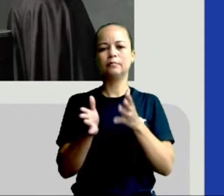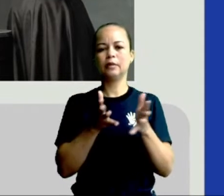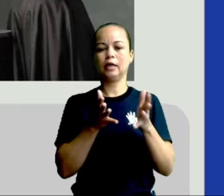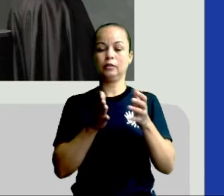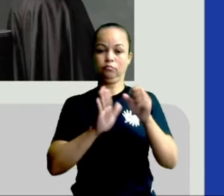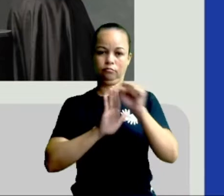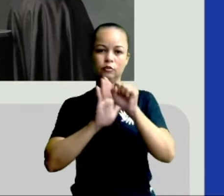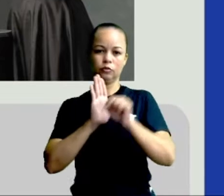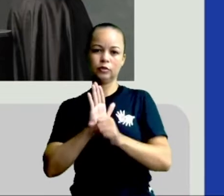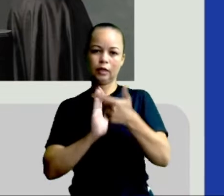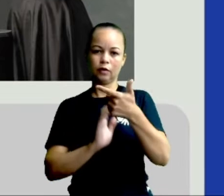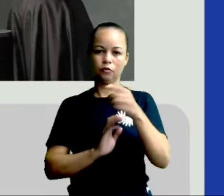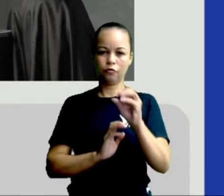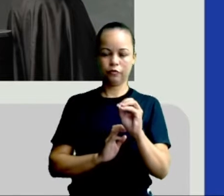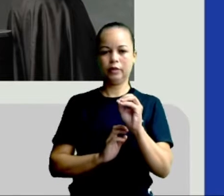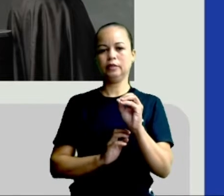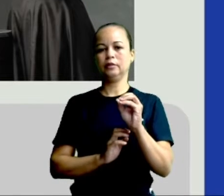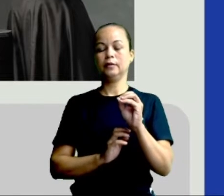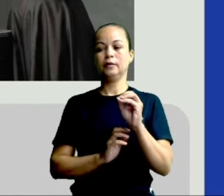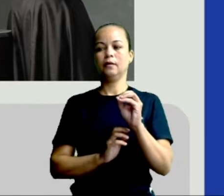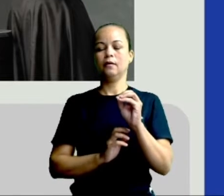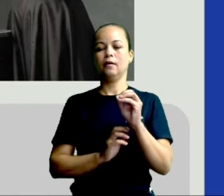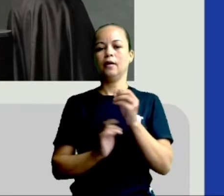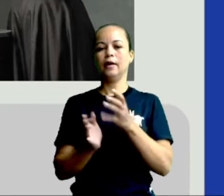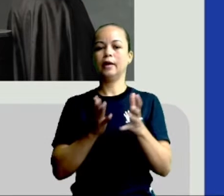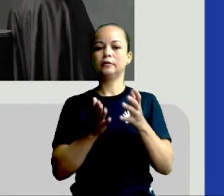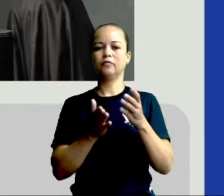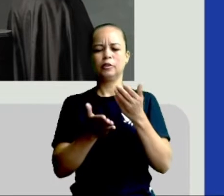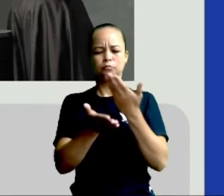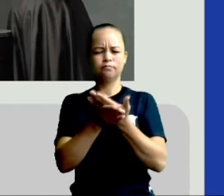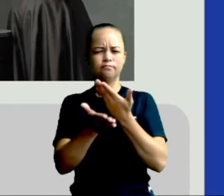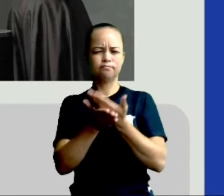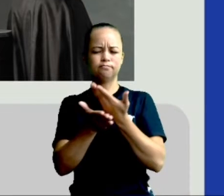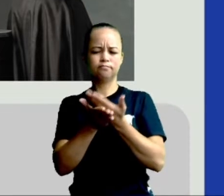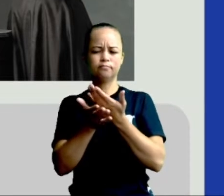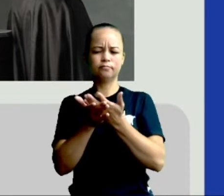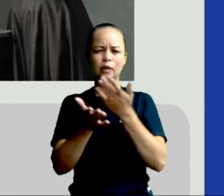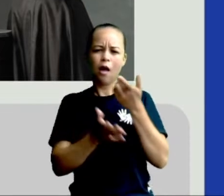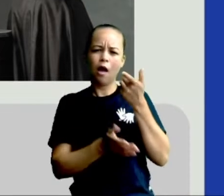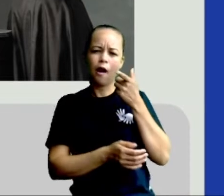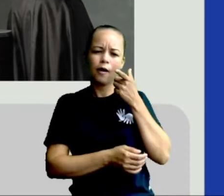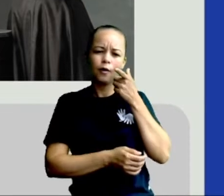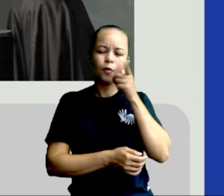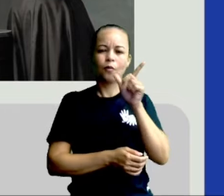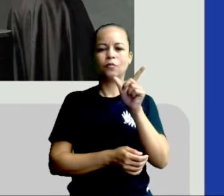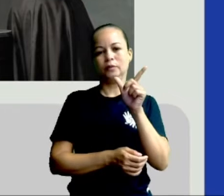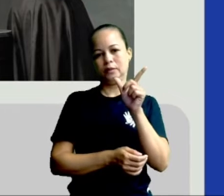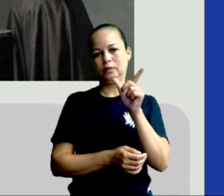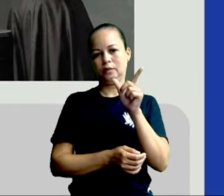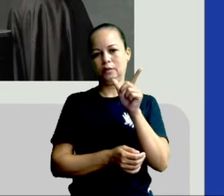no século XX que através dos seus estudos conseguiu